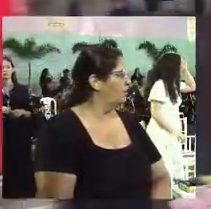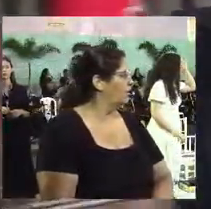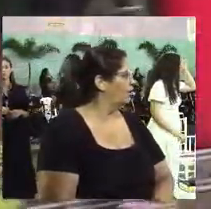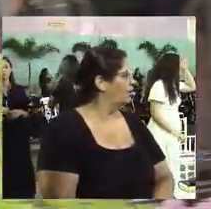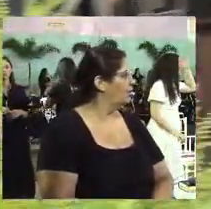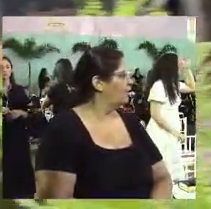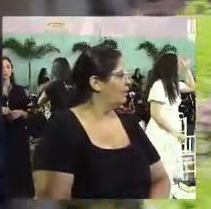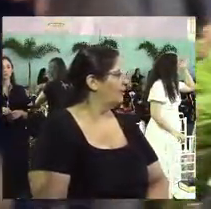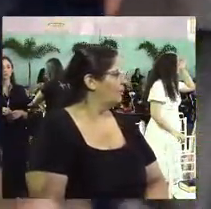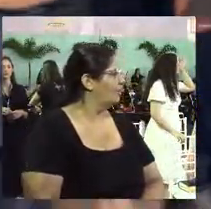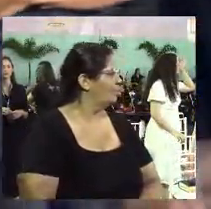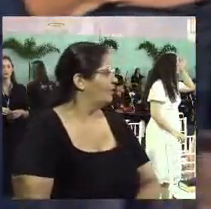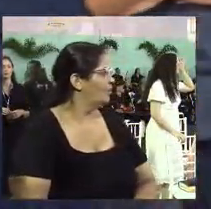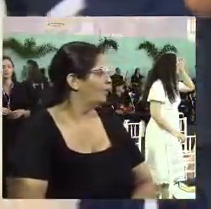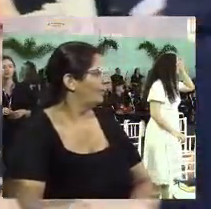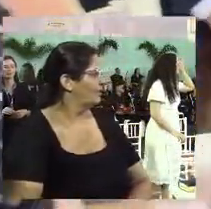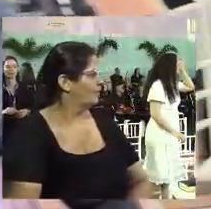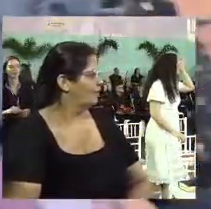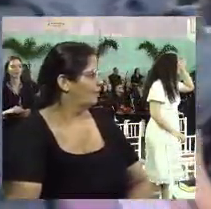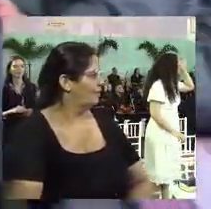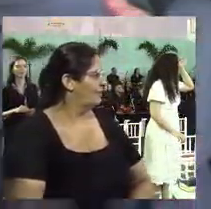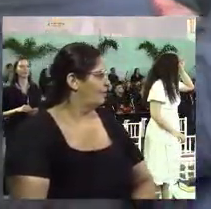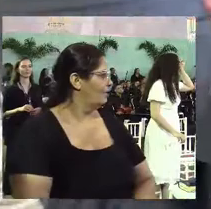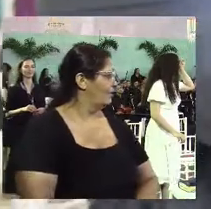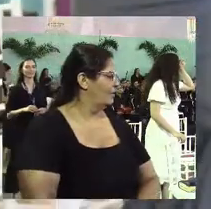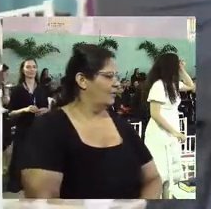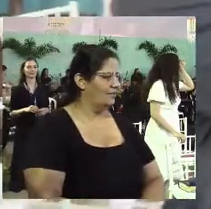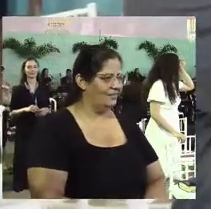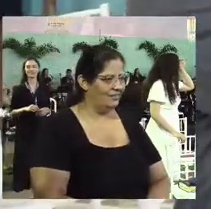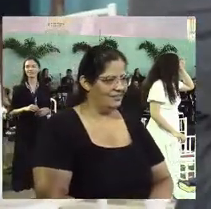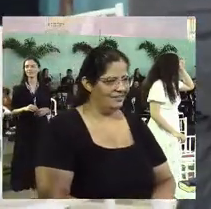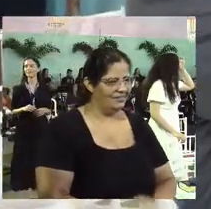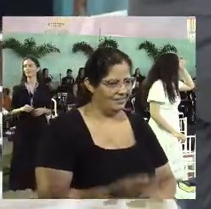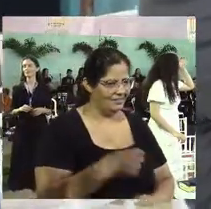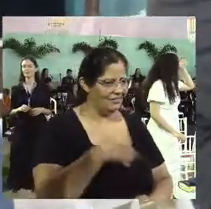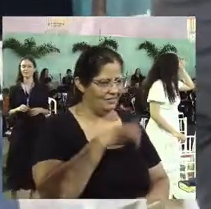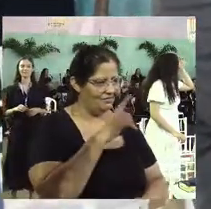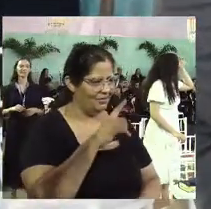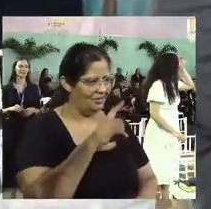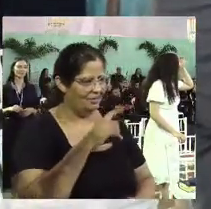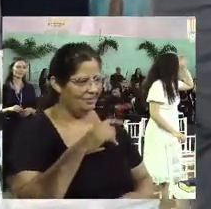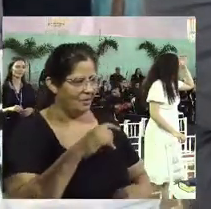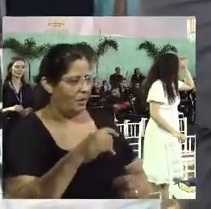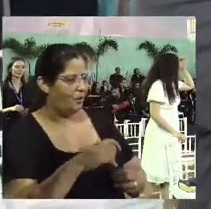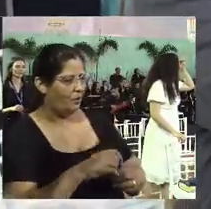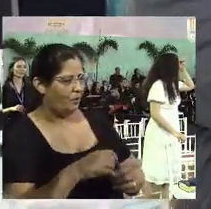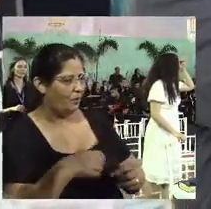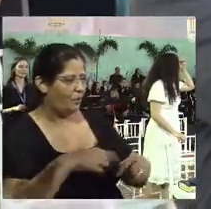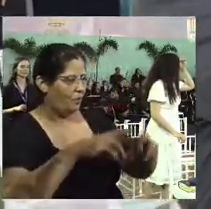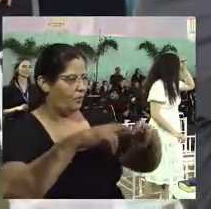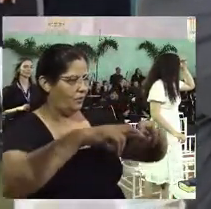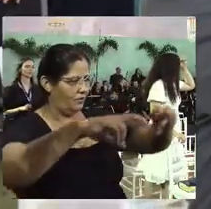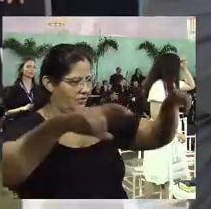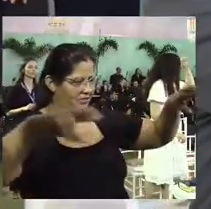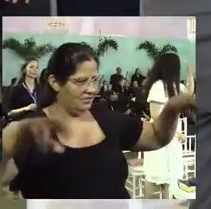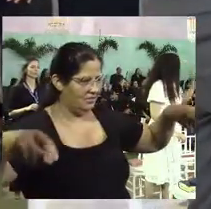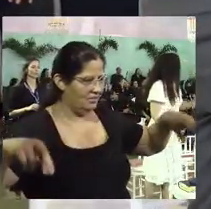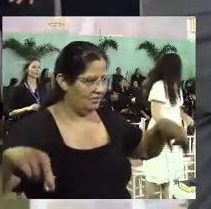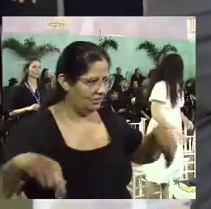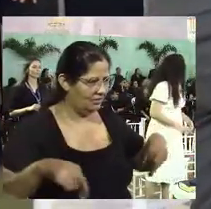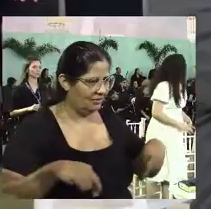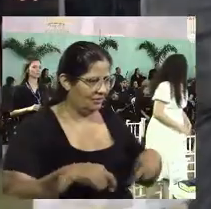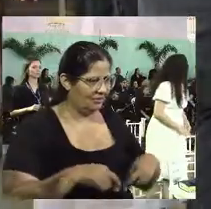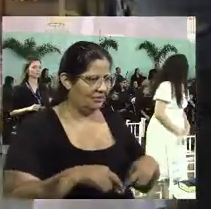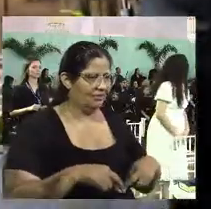eu fui lá nas irmãs do fogo aqui do cocozinho na cabeça tem uma tenda aqui do lado poucas cruzadas no Brasil tem uma tenda o